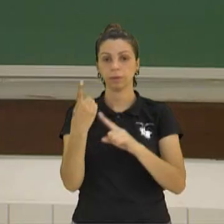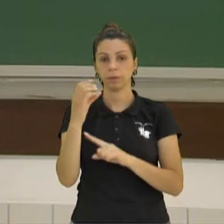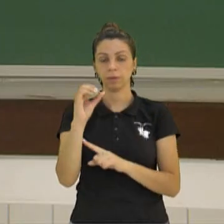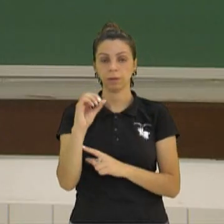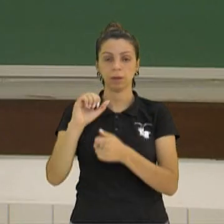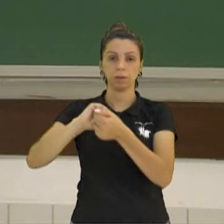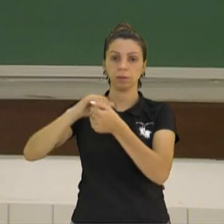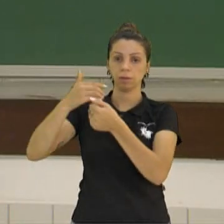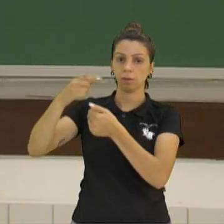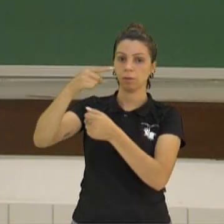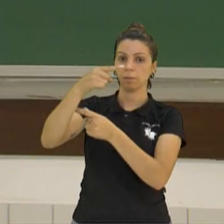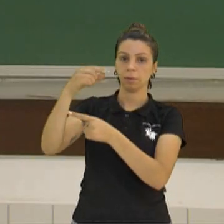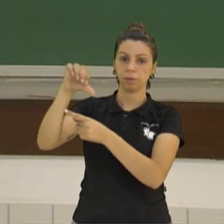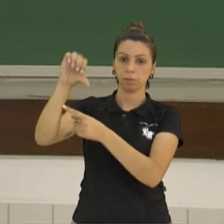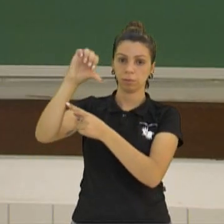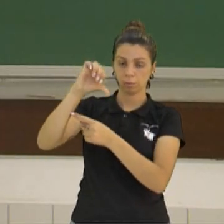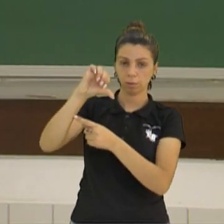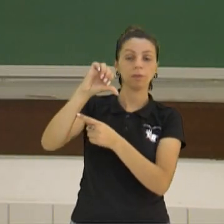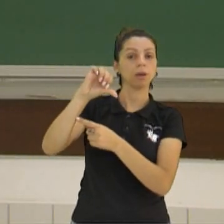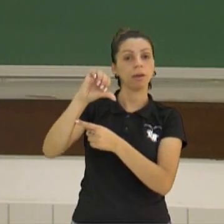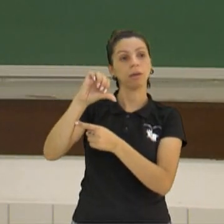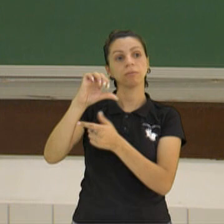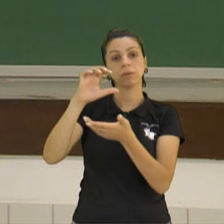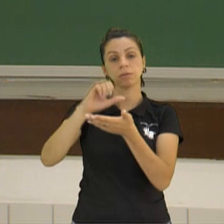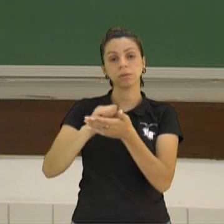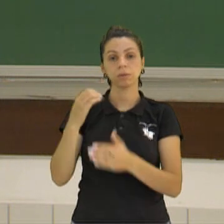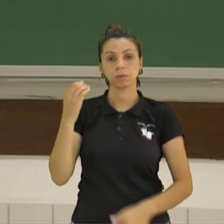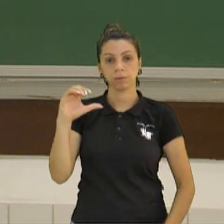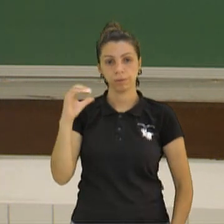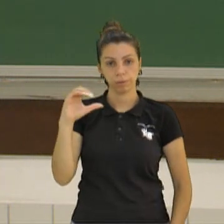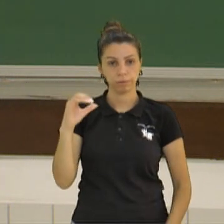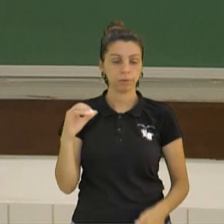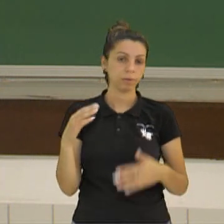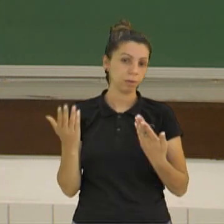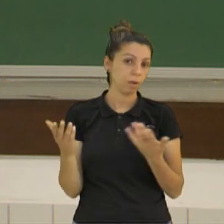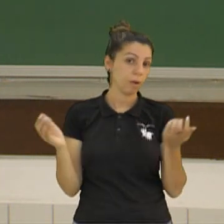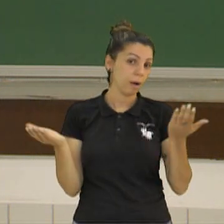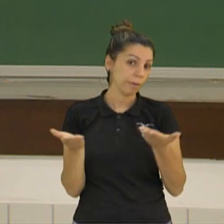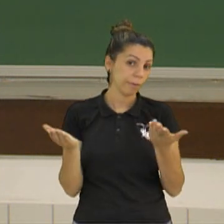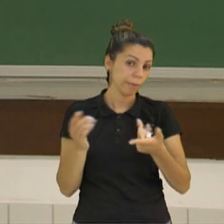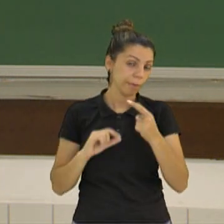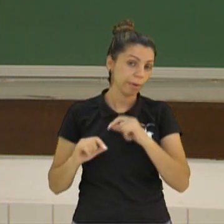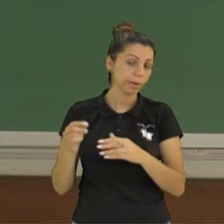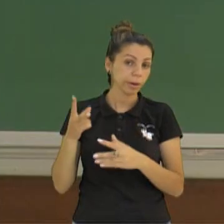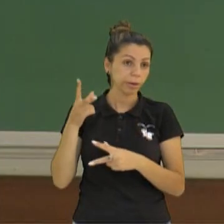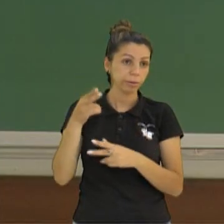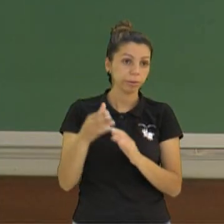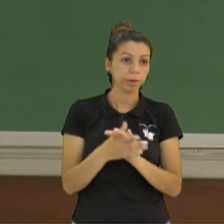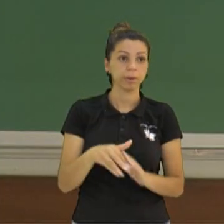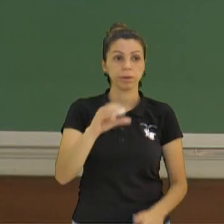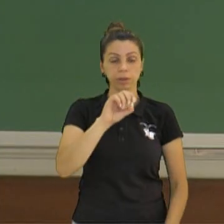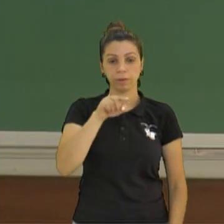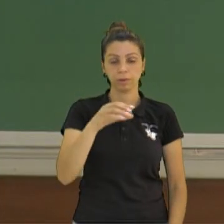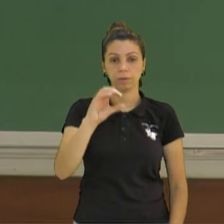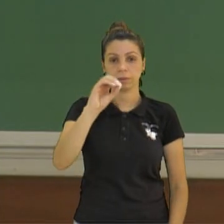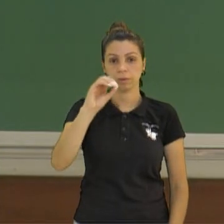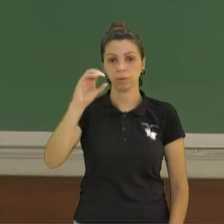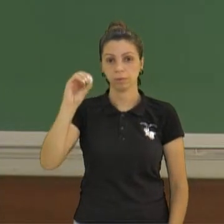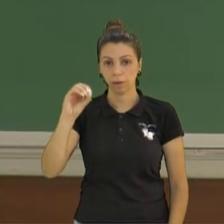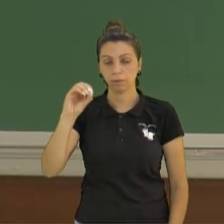notação científica. Ok? Então, você vai fazer o mesmo processo para o